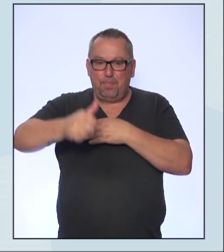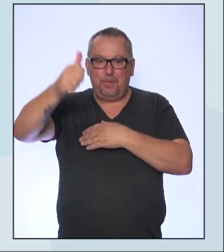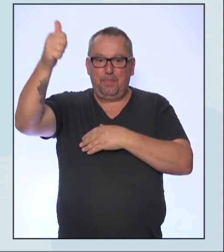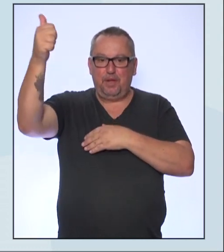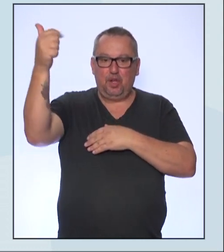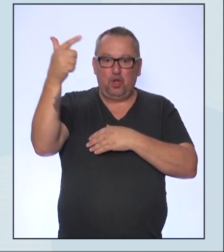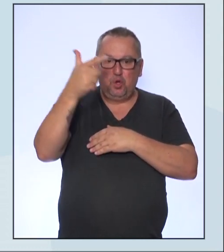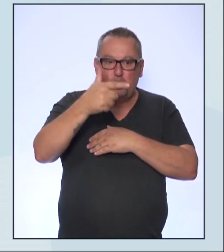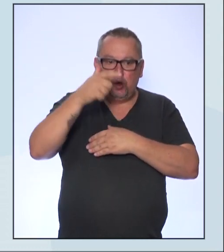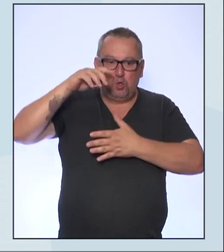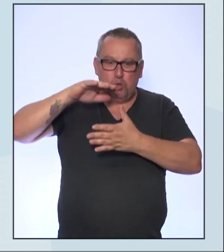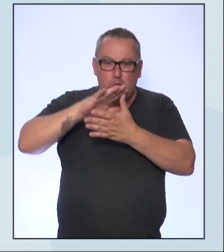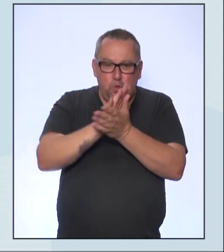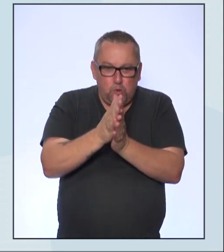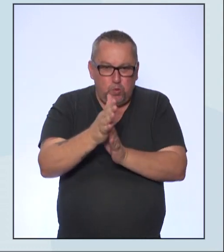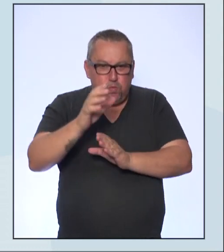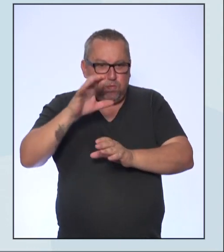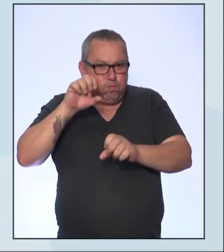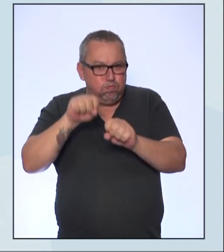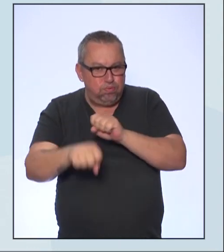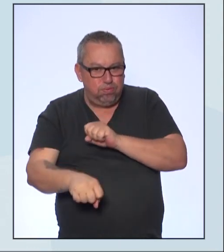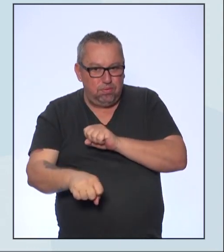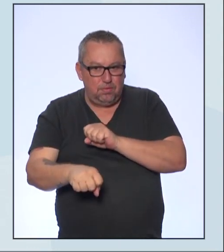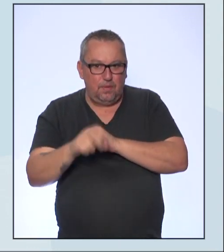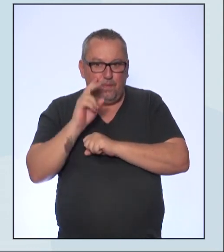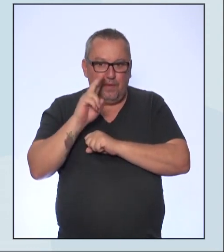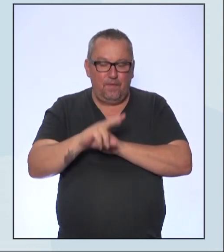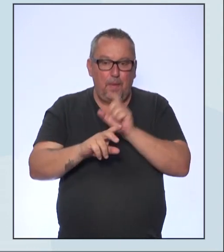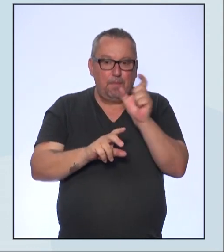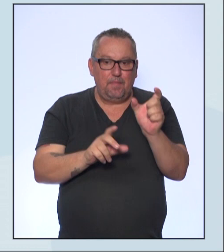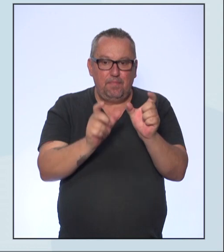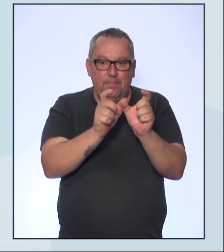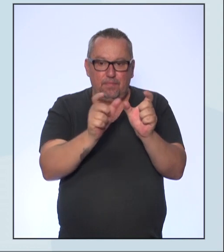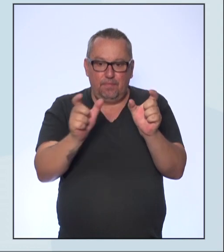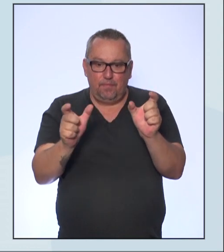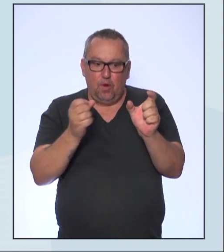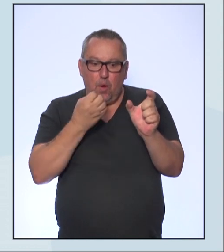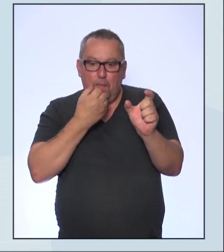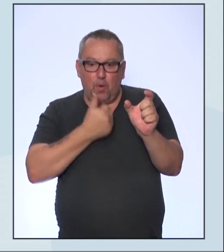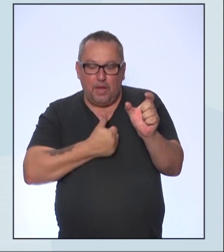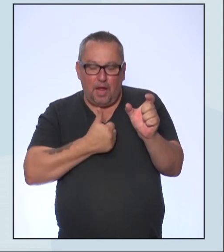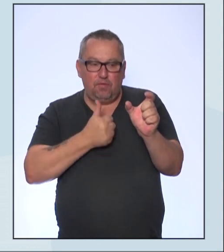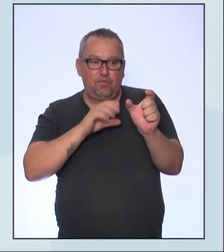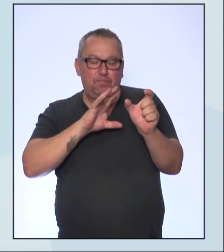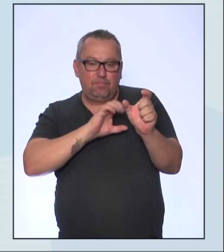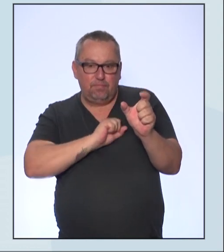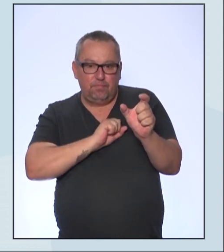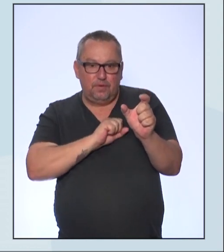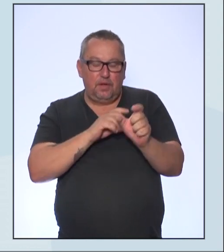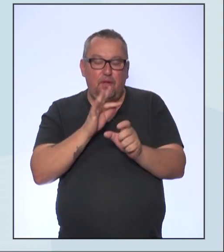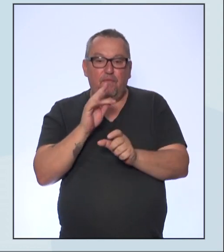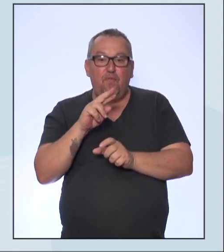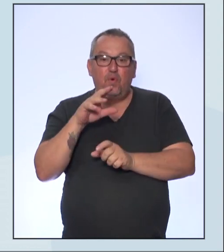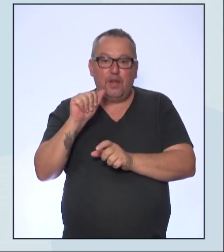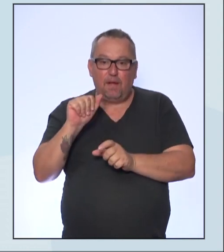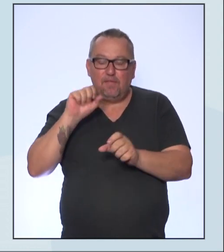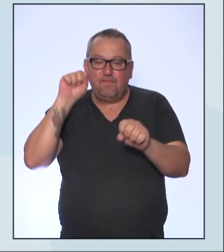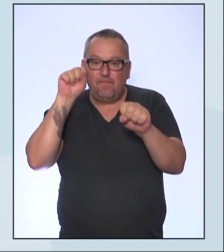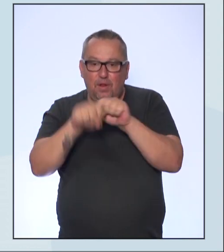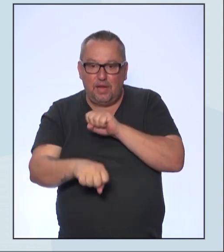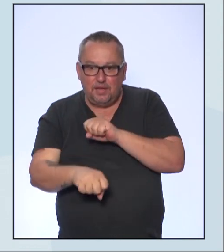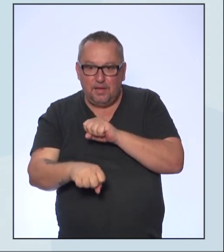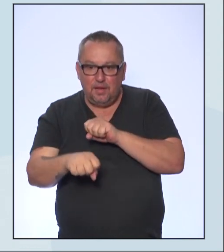e a violência. Os pares de palavras bondade, amabilidade e fúria, violência produzem